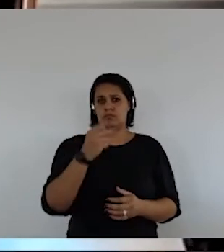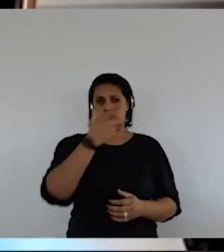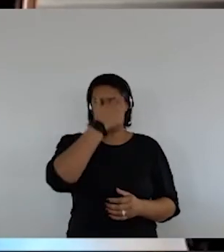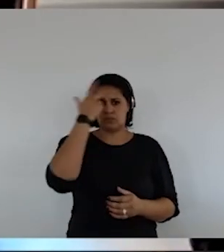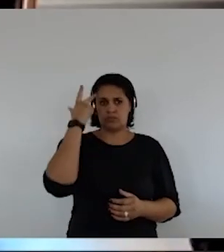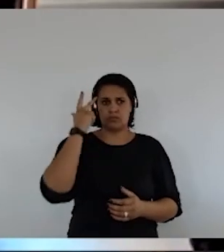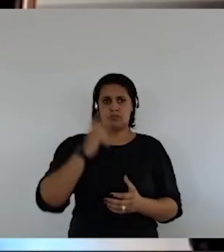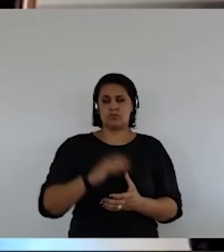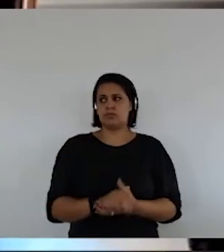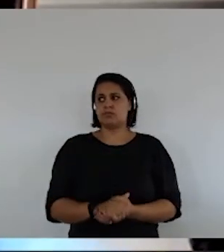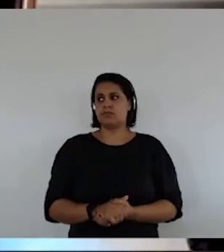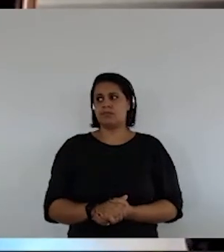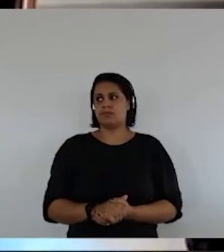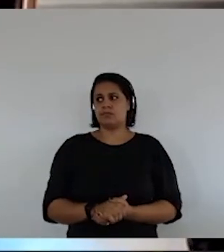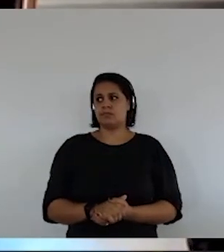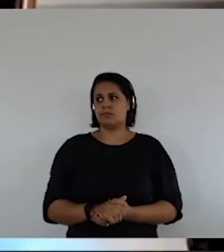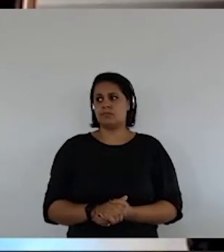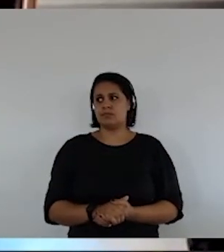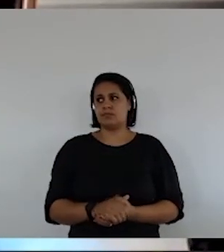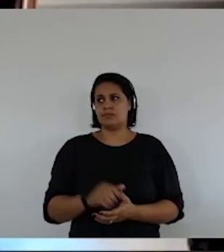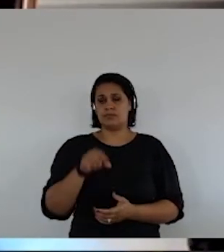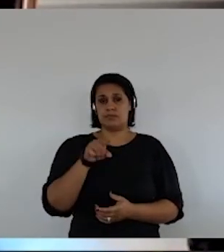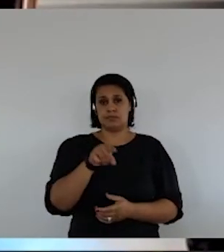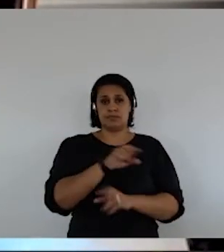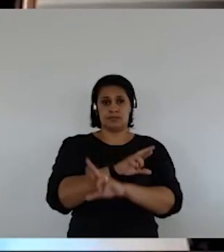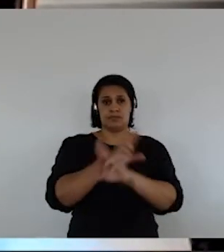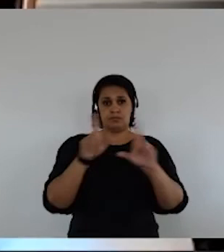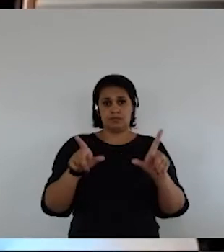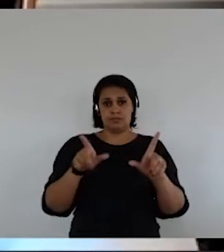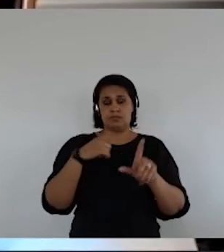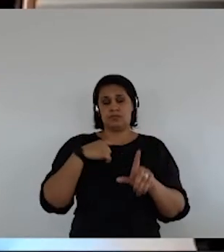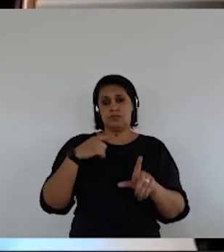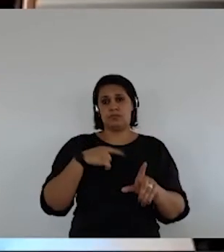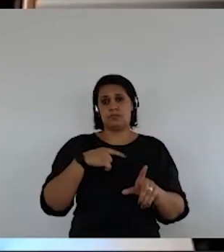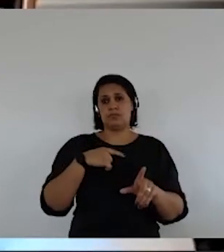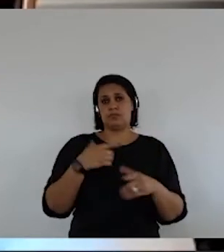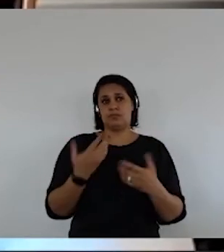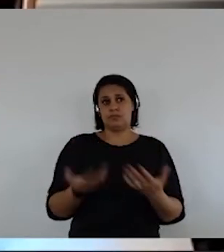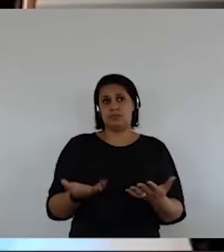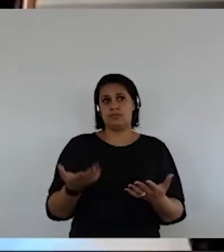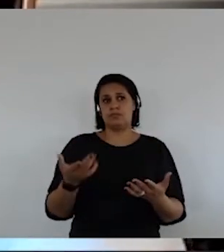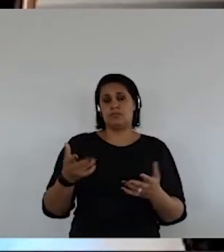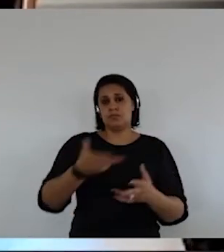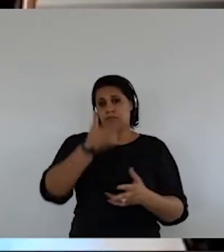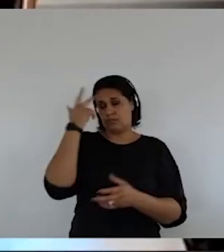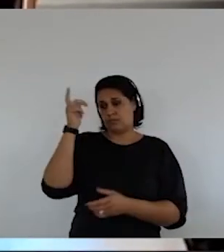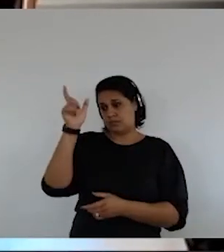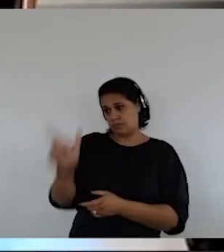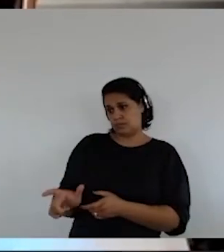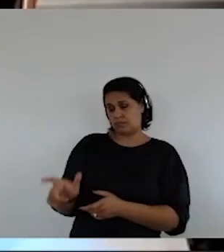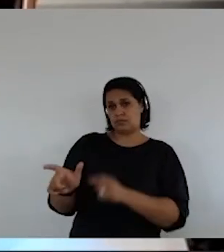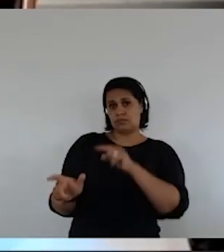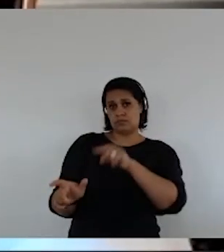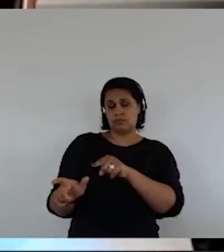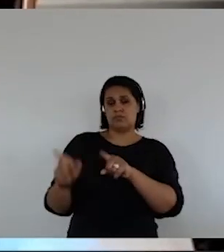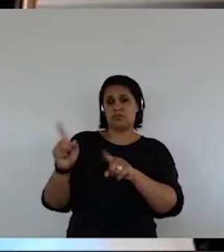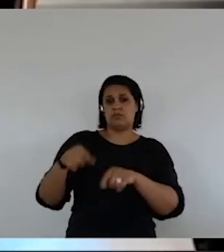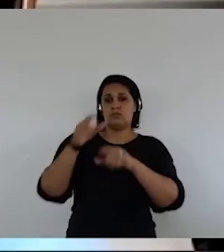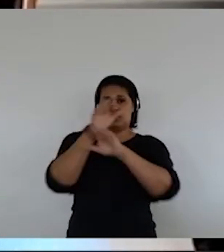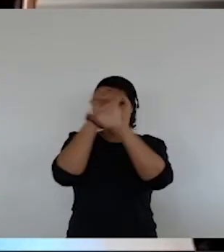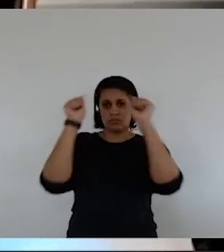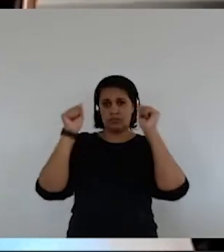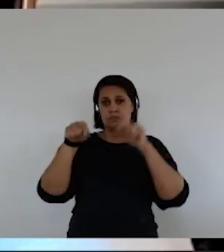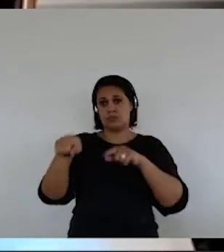colmatar com essas diferenças logo na base do sujeito que acede ao tribunal e que é interveniente,